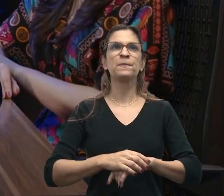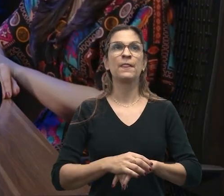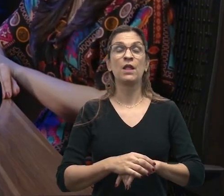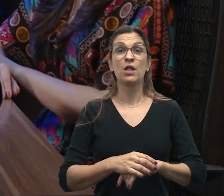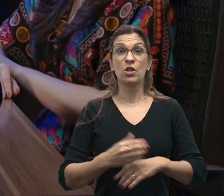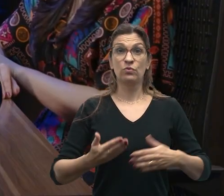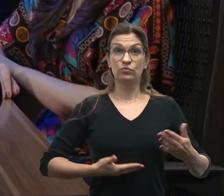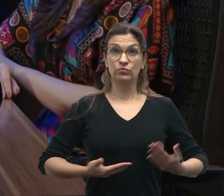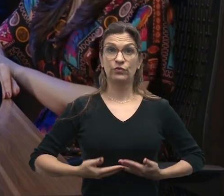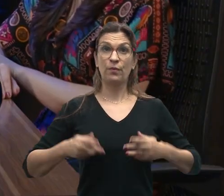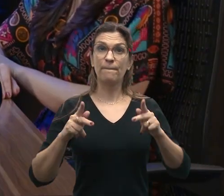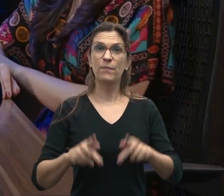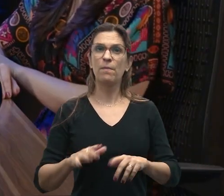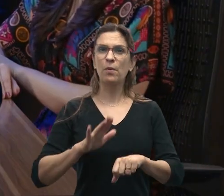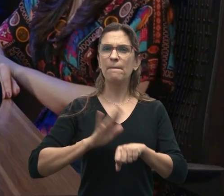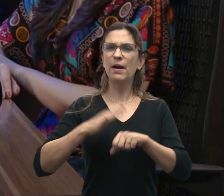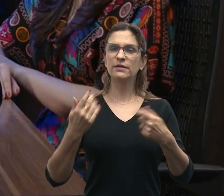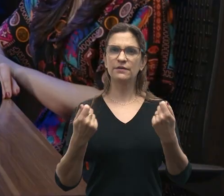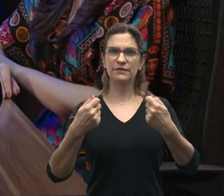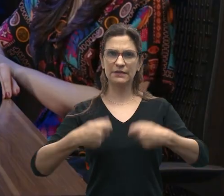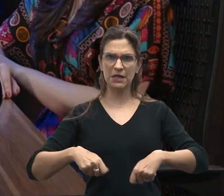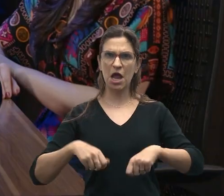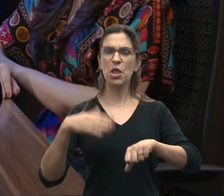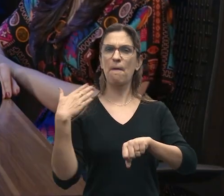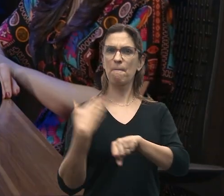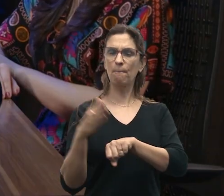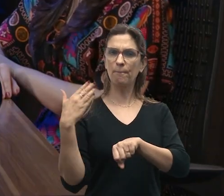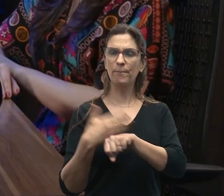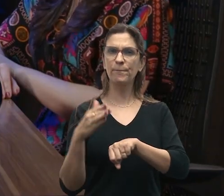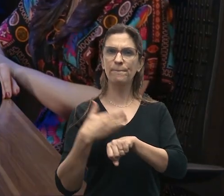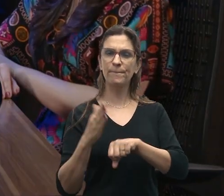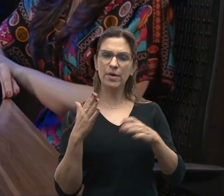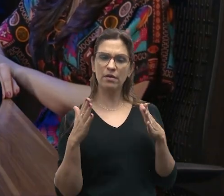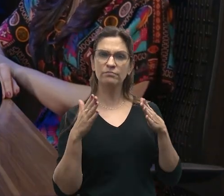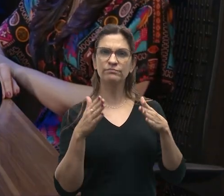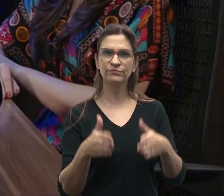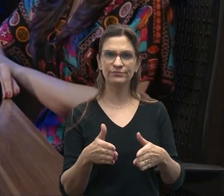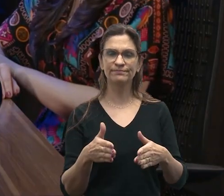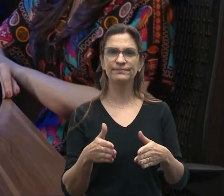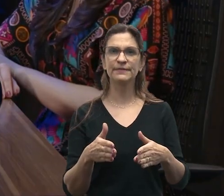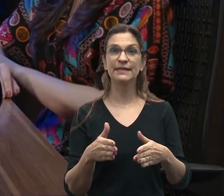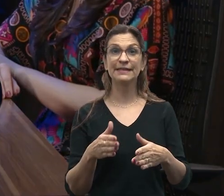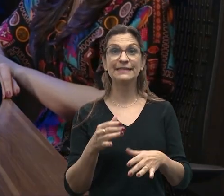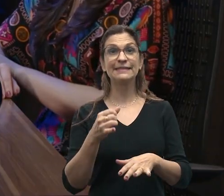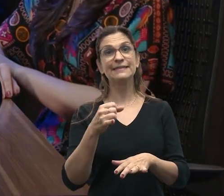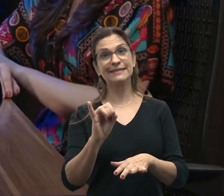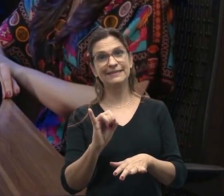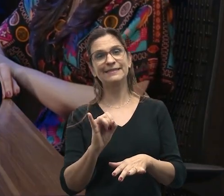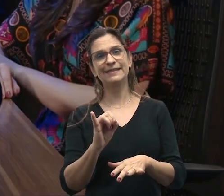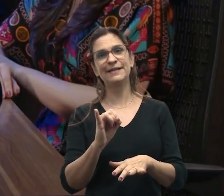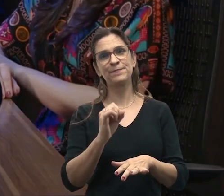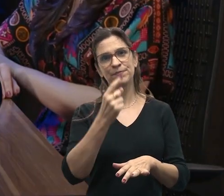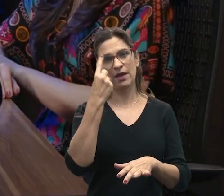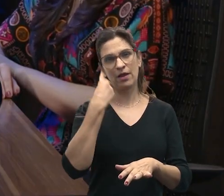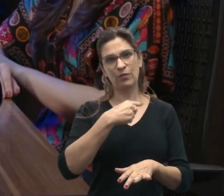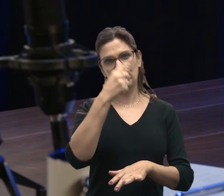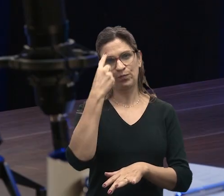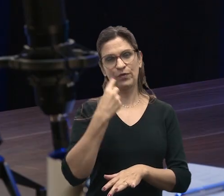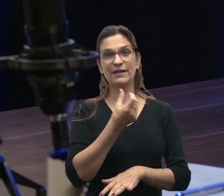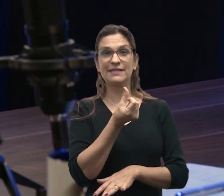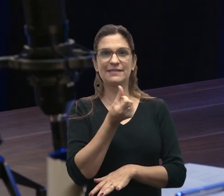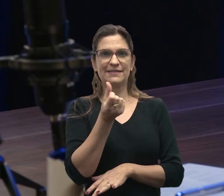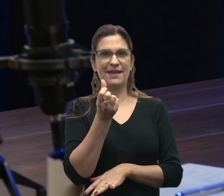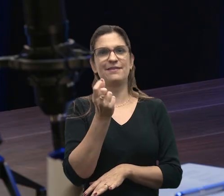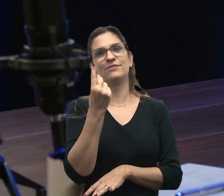com muito mais atividade resolutiva se nós tivermos uma jornada única de 6 horas. Então,